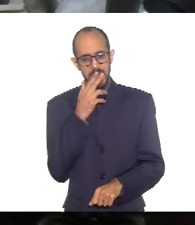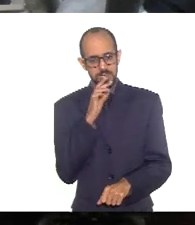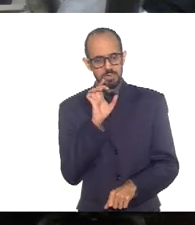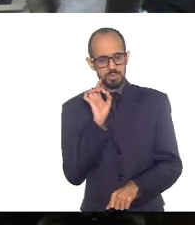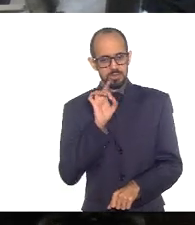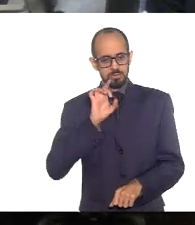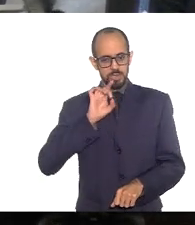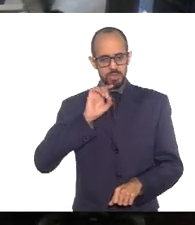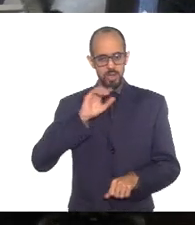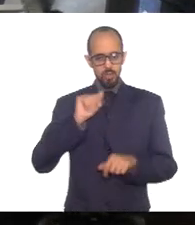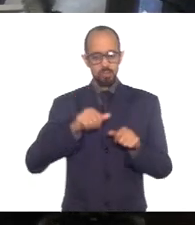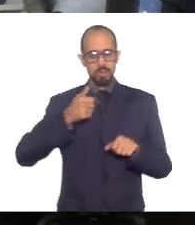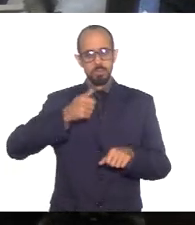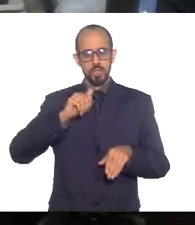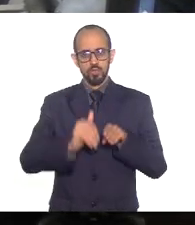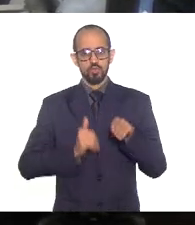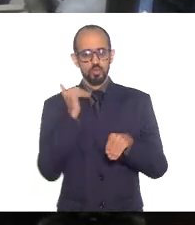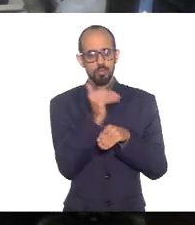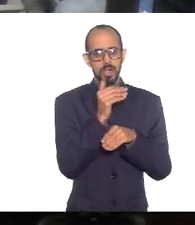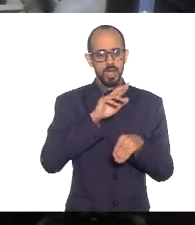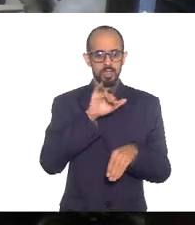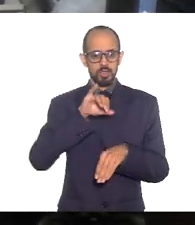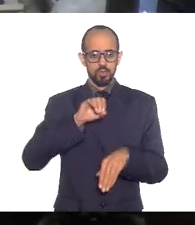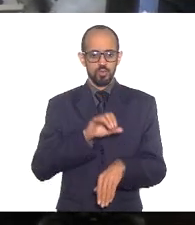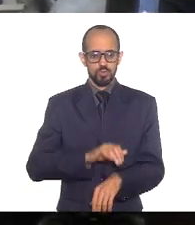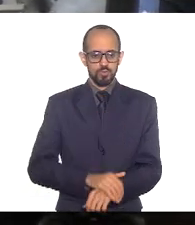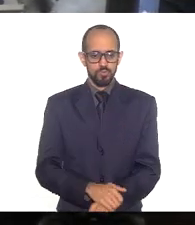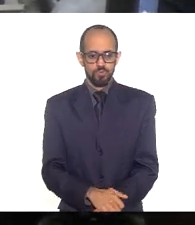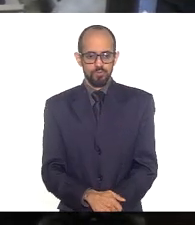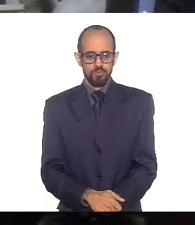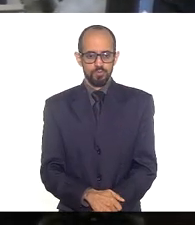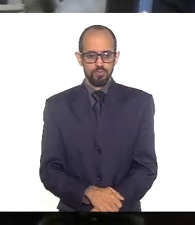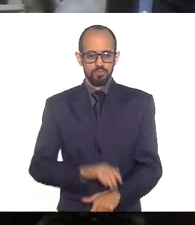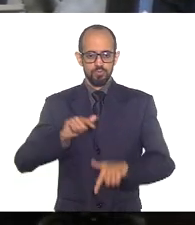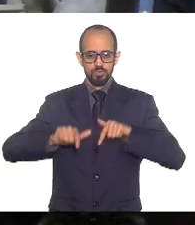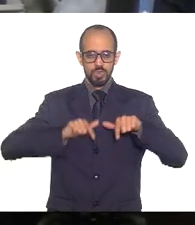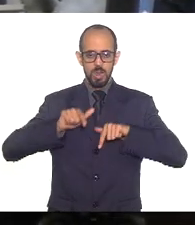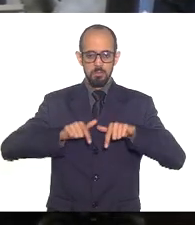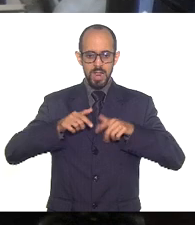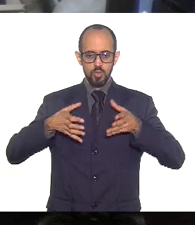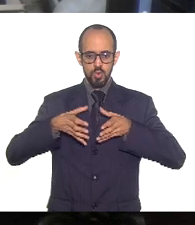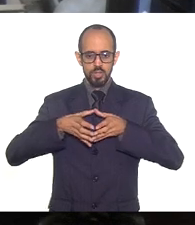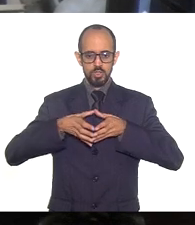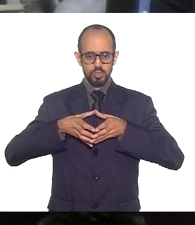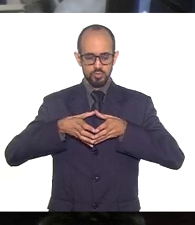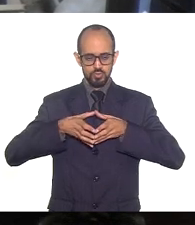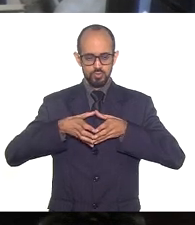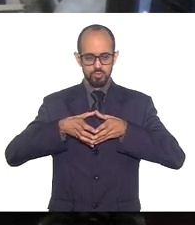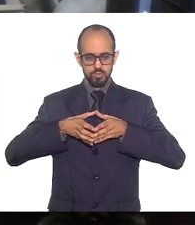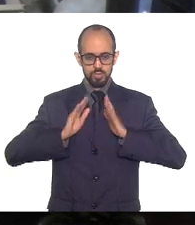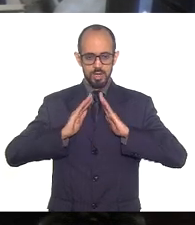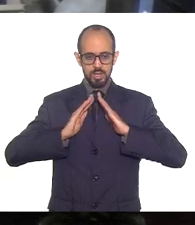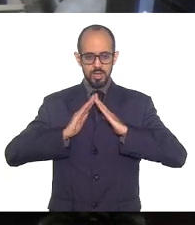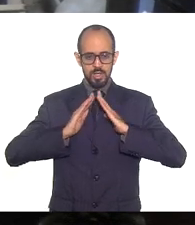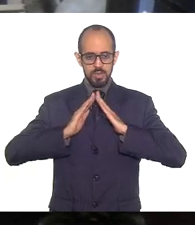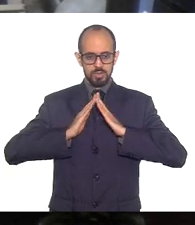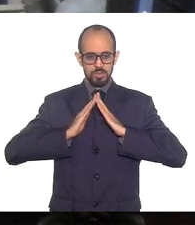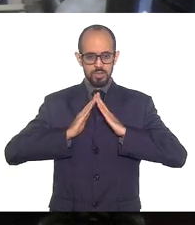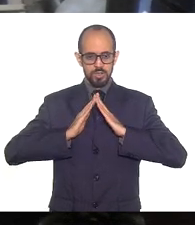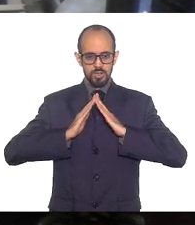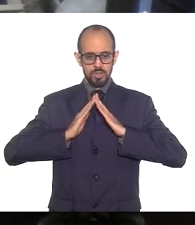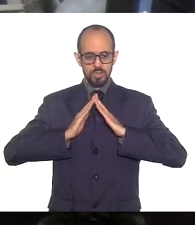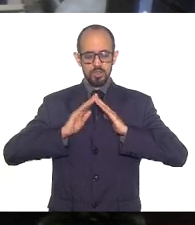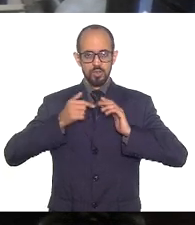primeiro super a Rio é um trabalho coletivo dessa casa e que o governo